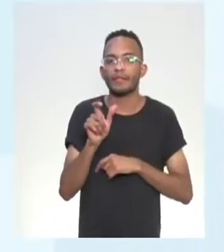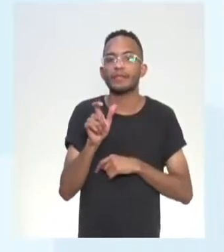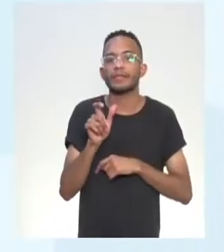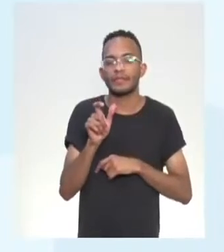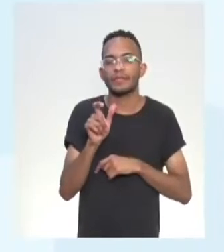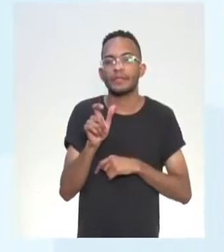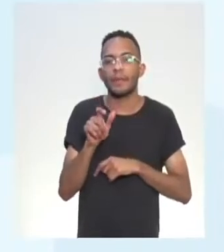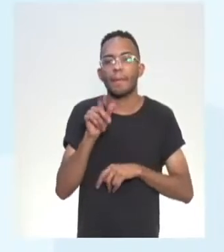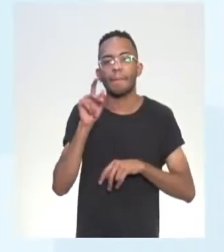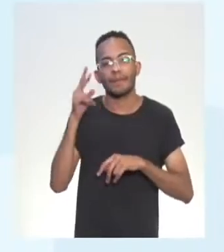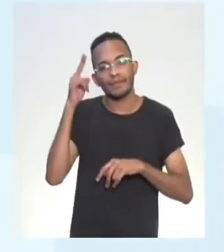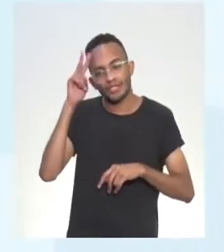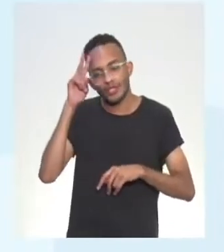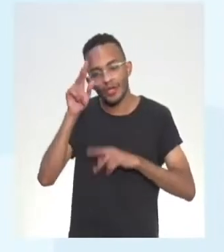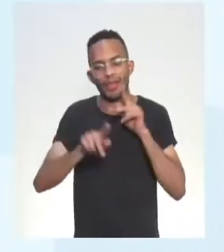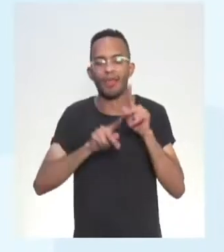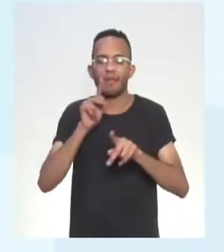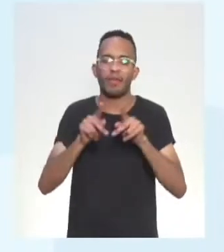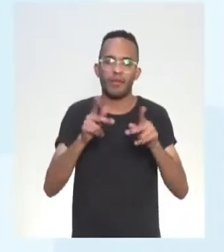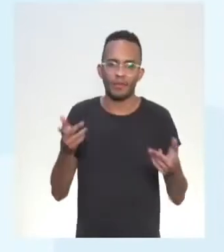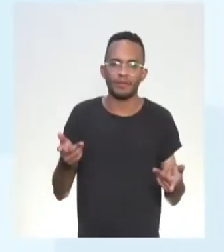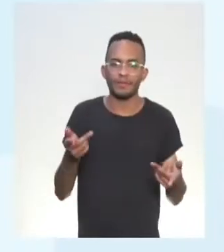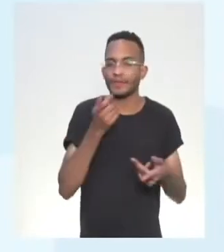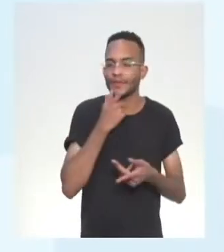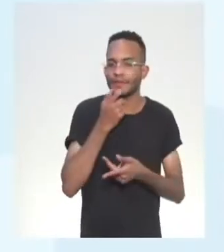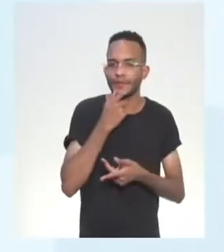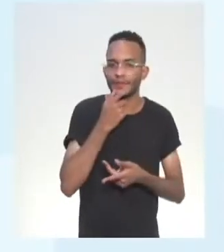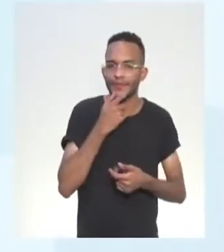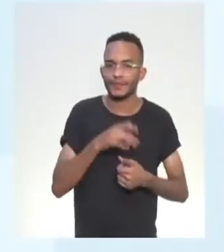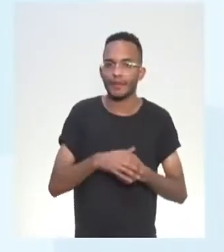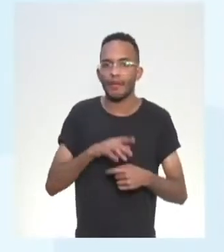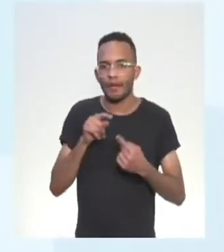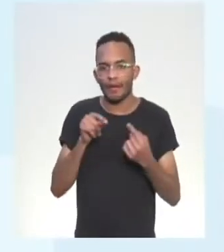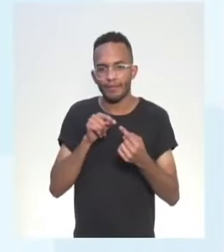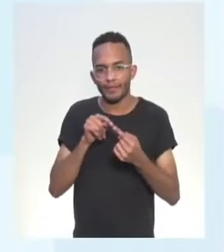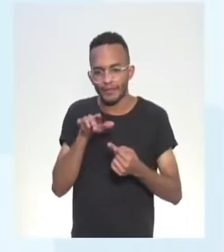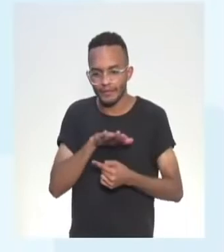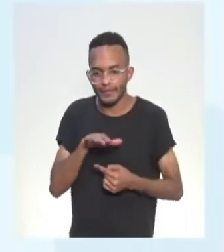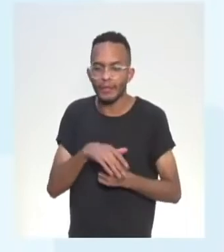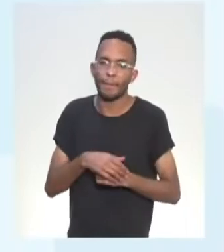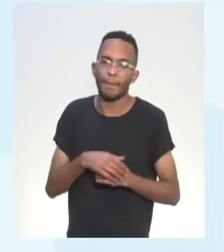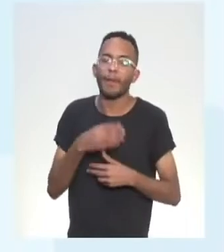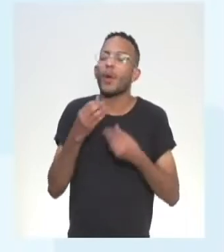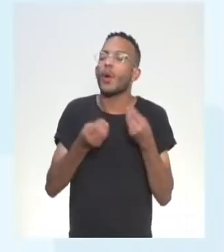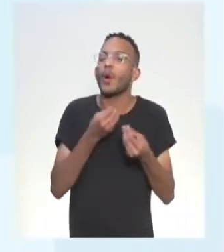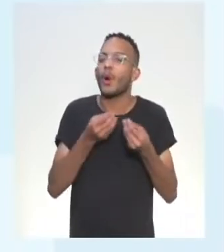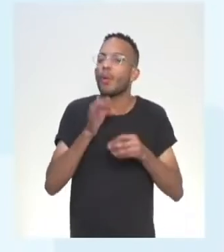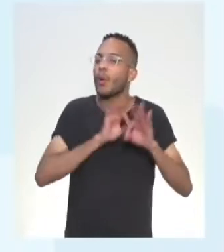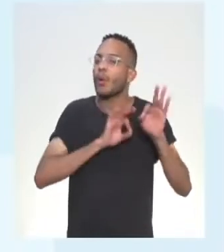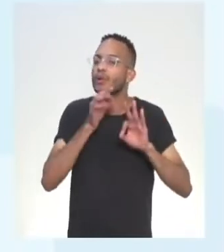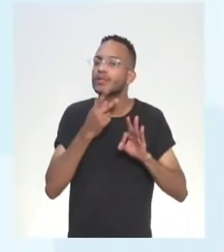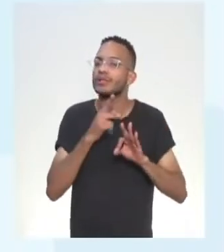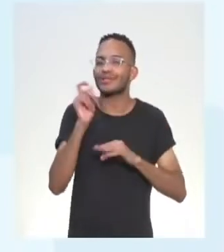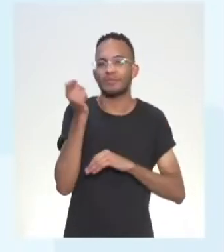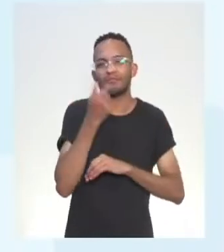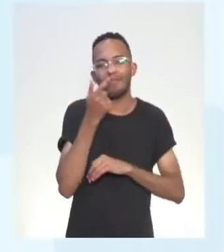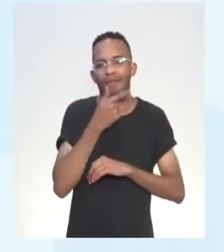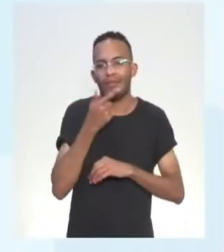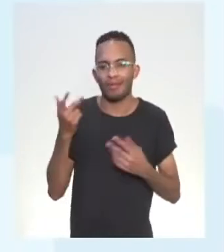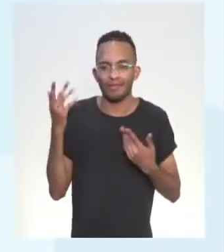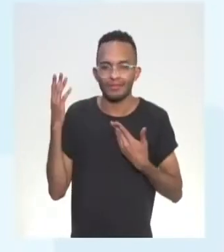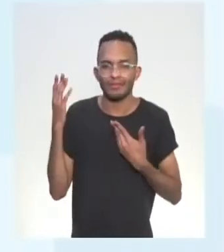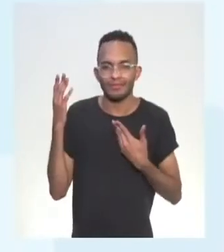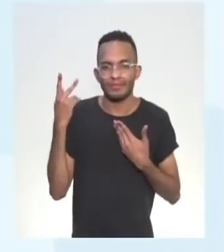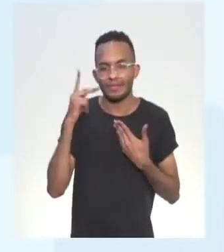History, que seria a história das pessoas. Olha só, faça associação aí, então, e vamos ver como é que se construiu o humor